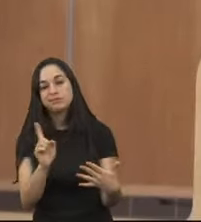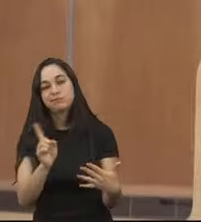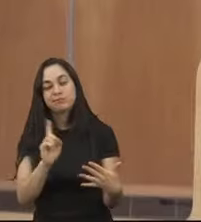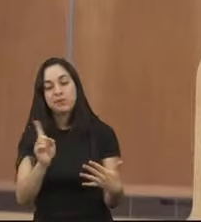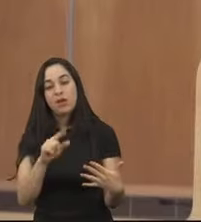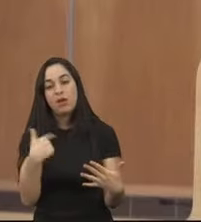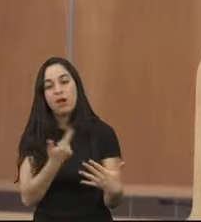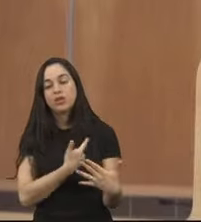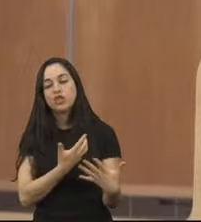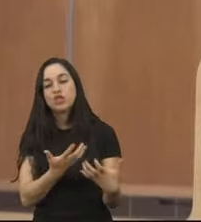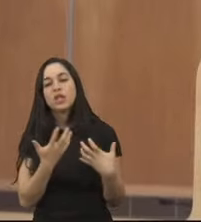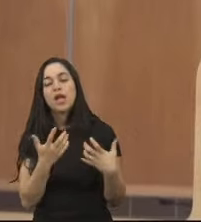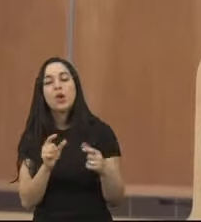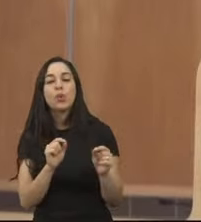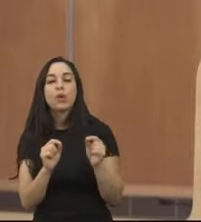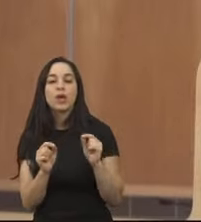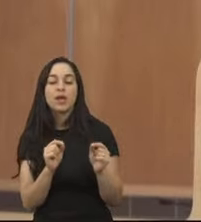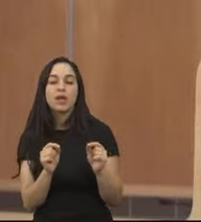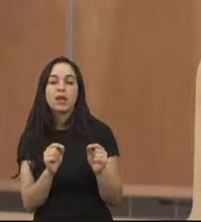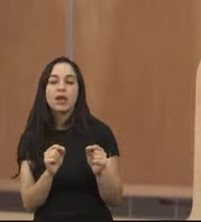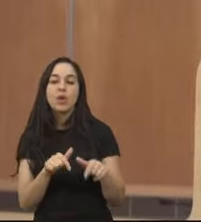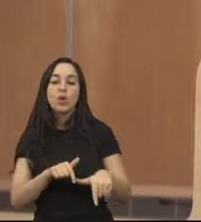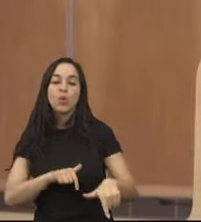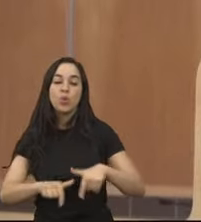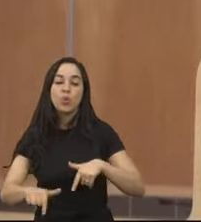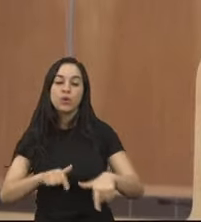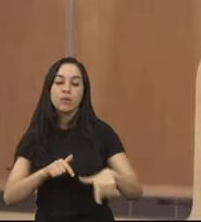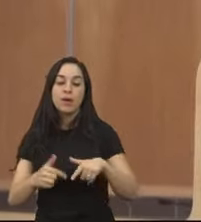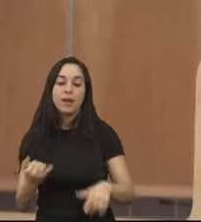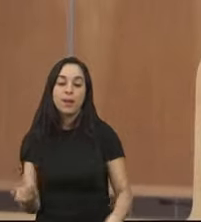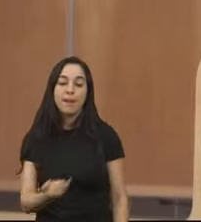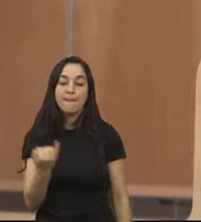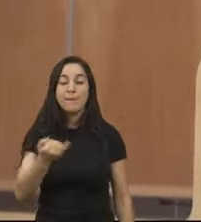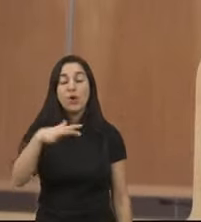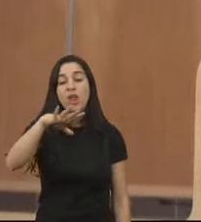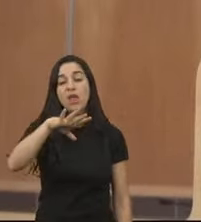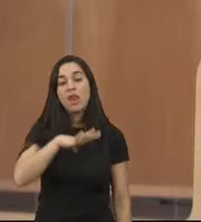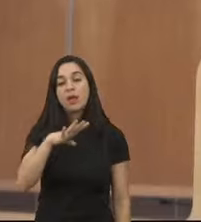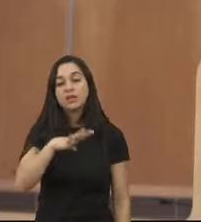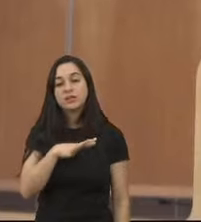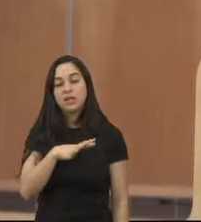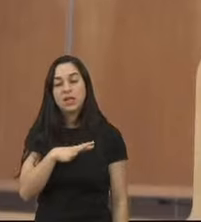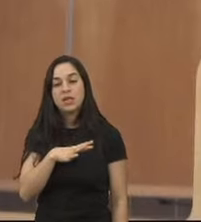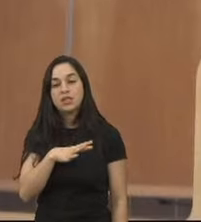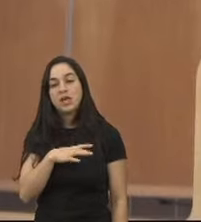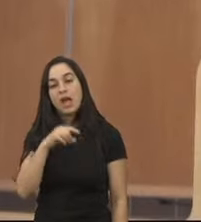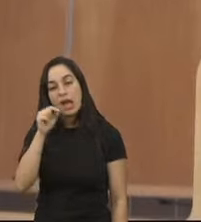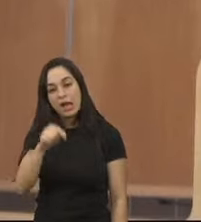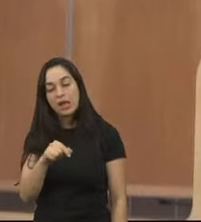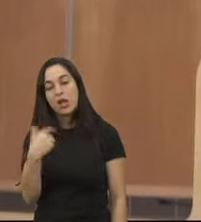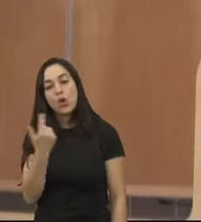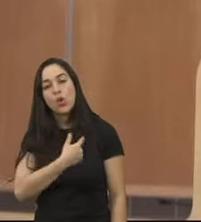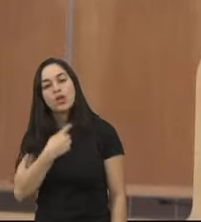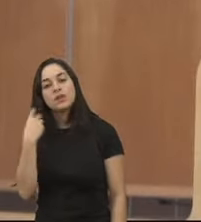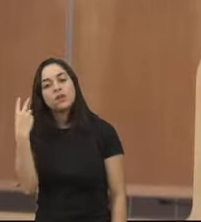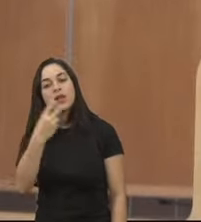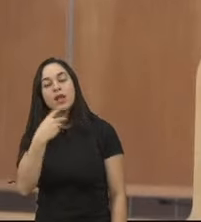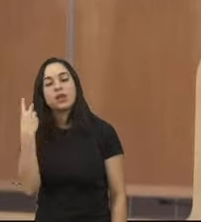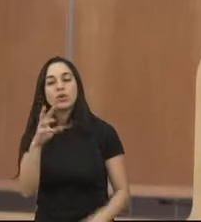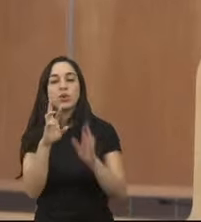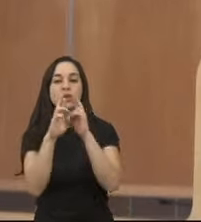quer regulamentar para poder fazer um trabalho decente na cidade. Tanto que nós, vereadores, também, nós nos